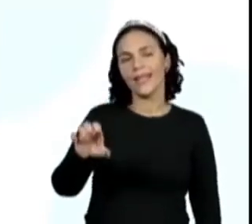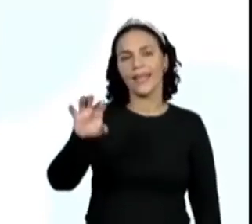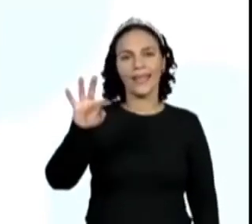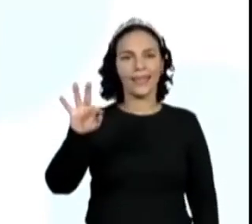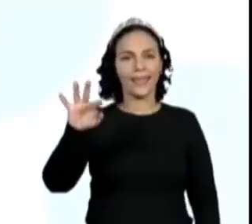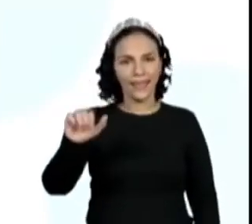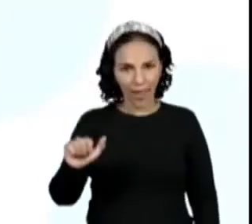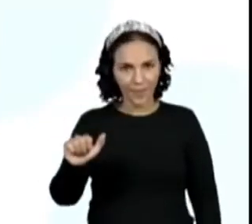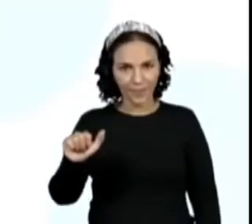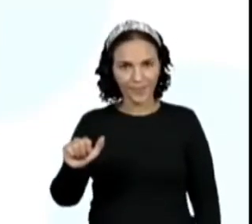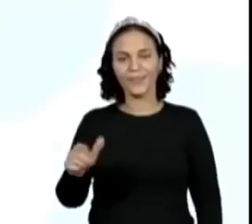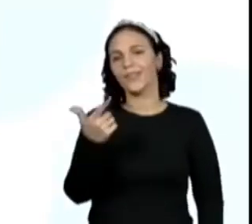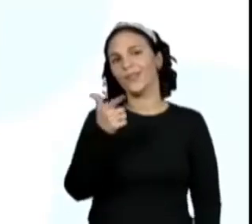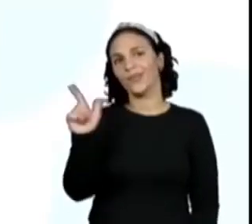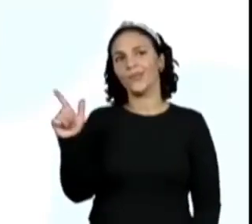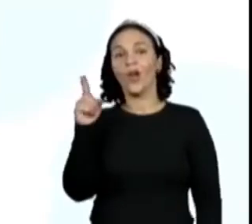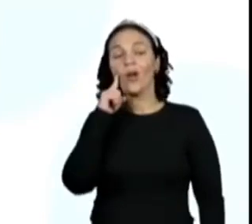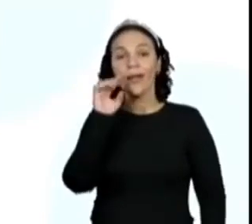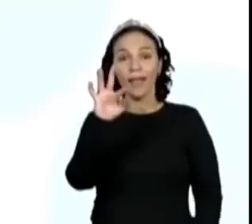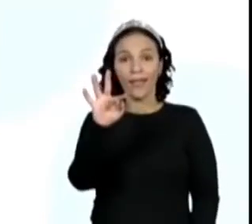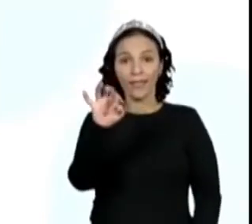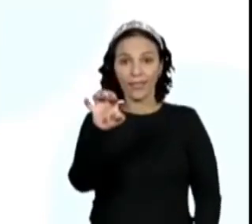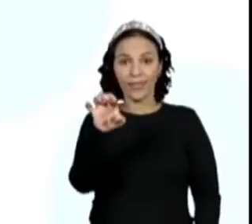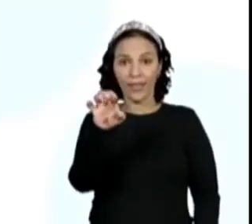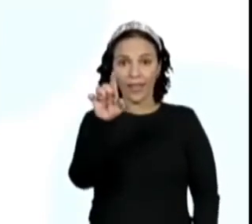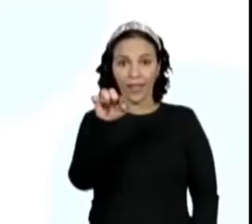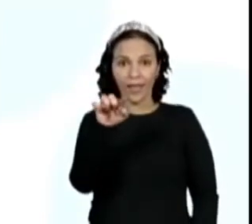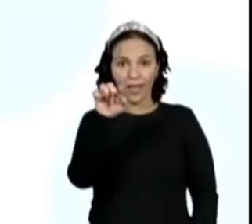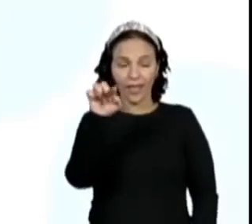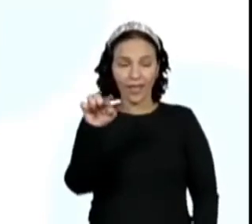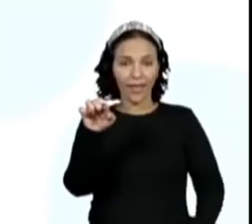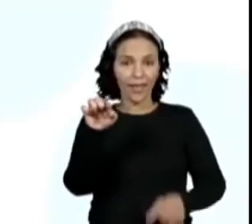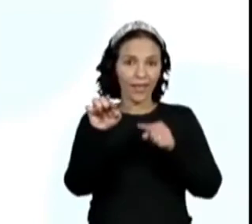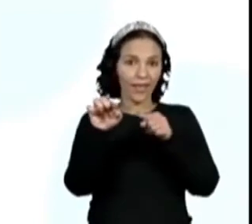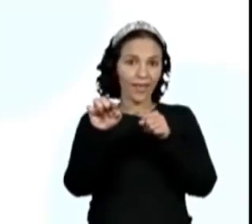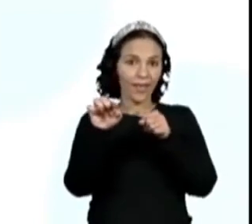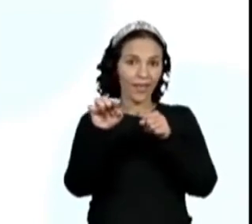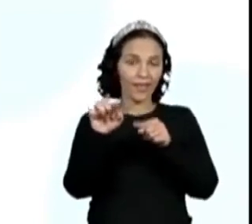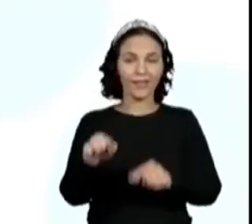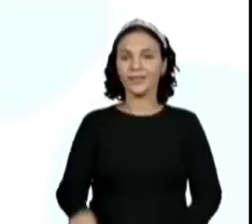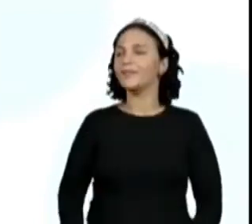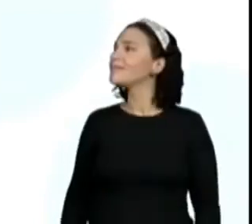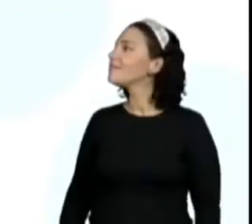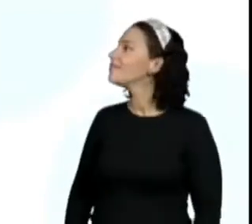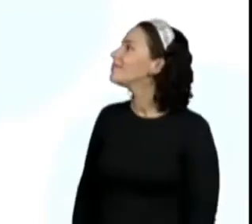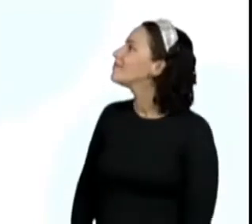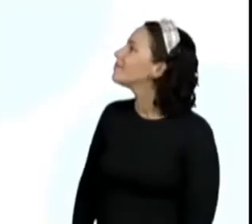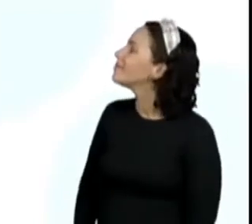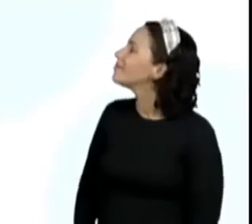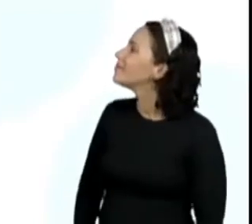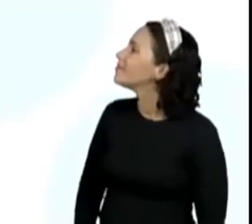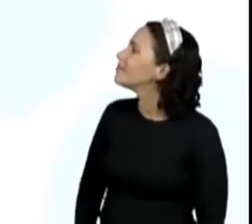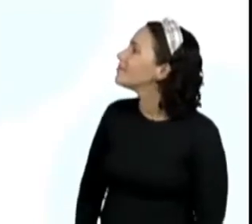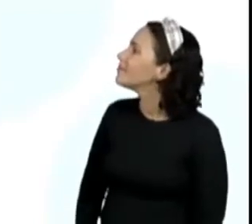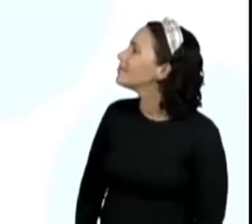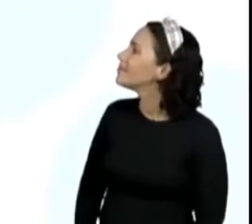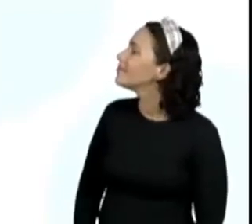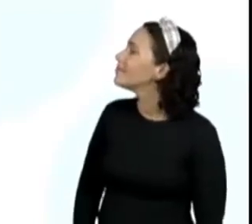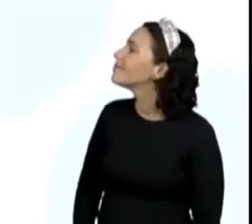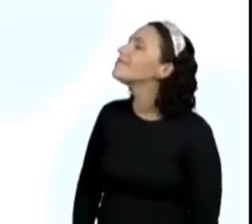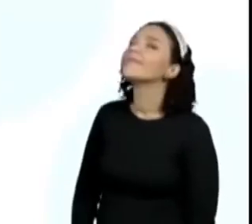usar o que é isso que apareceu ali? O que será que é isso? Um